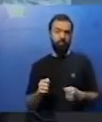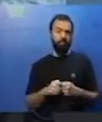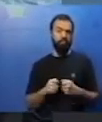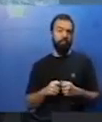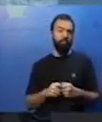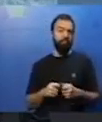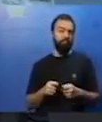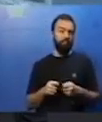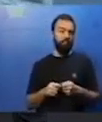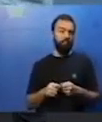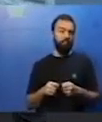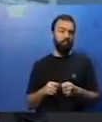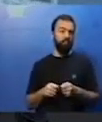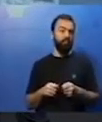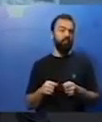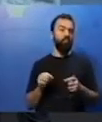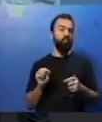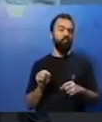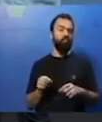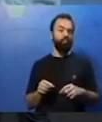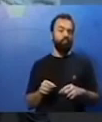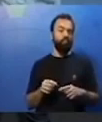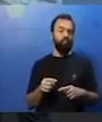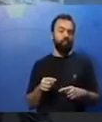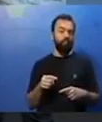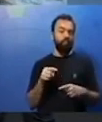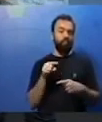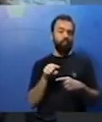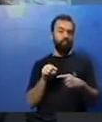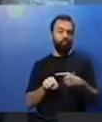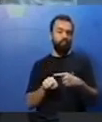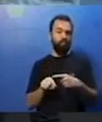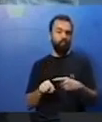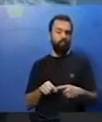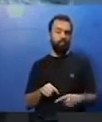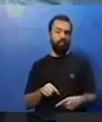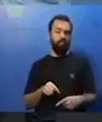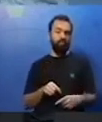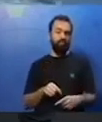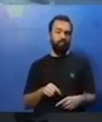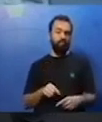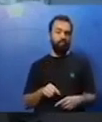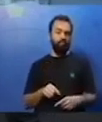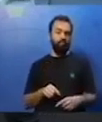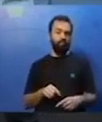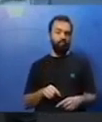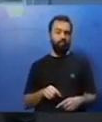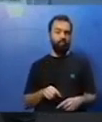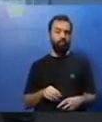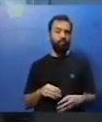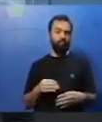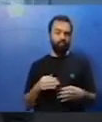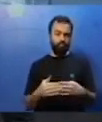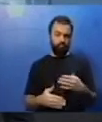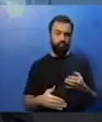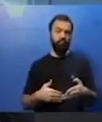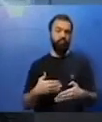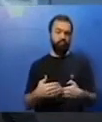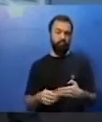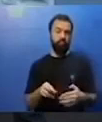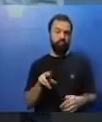maior, multiplicação. Só isso que muda. Processo é o